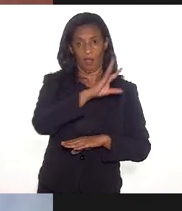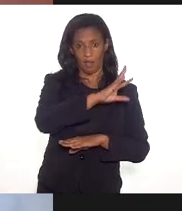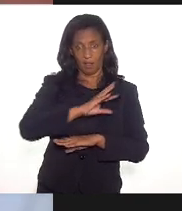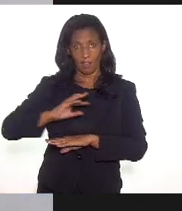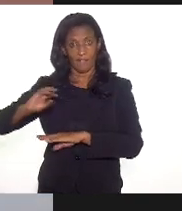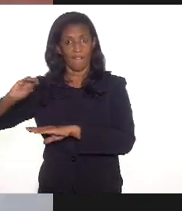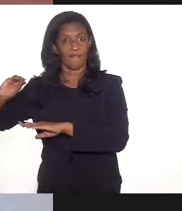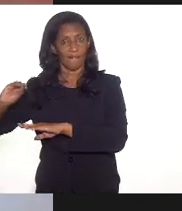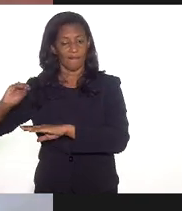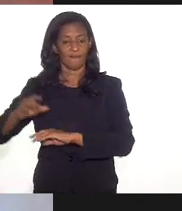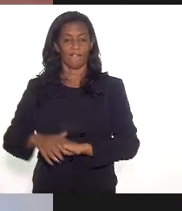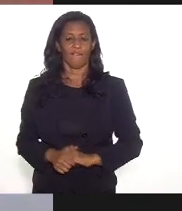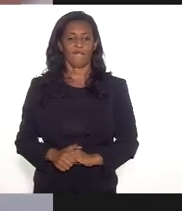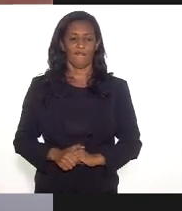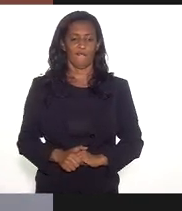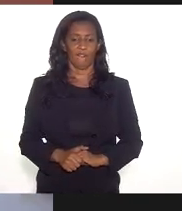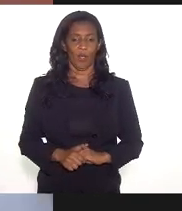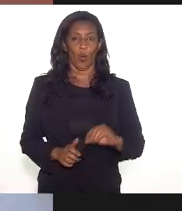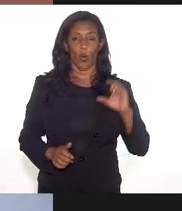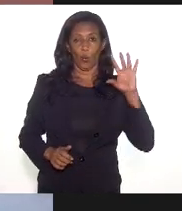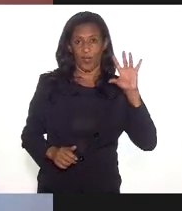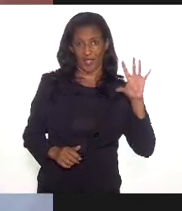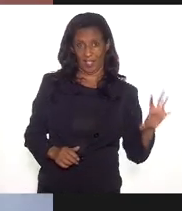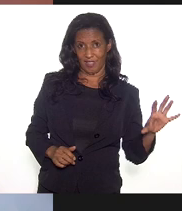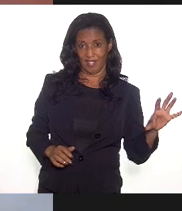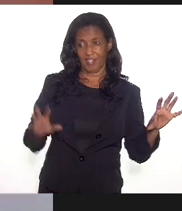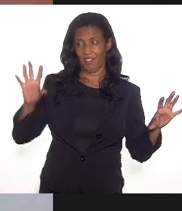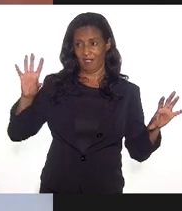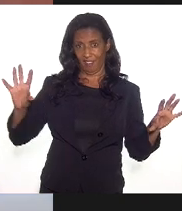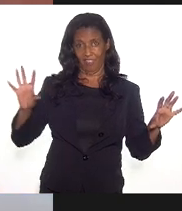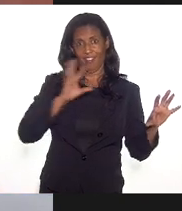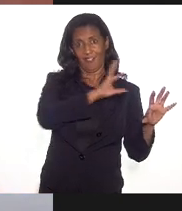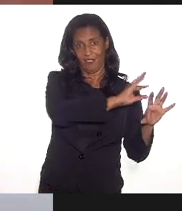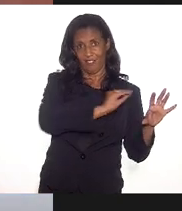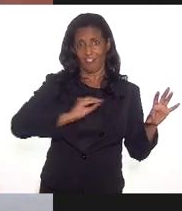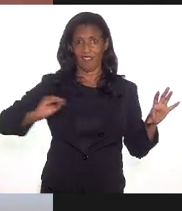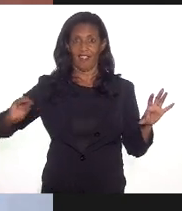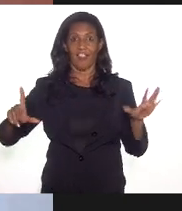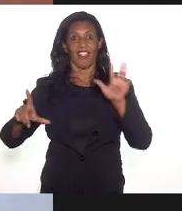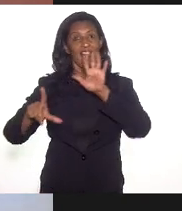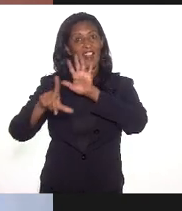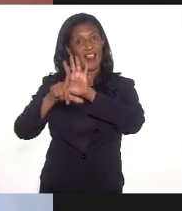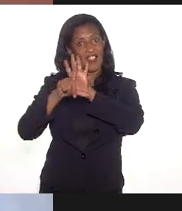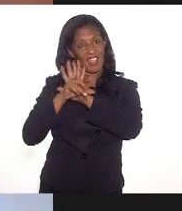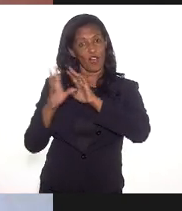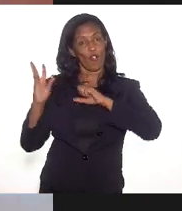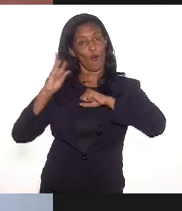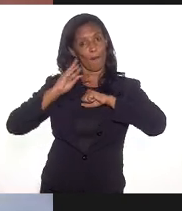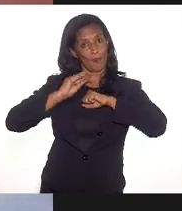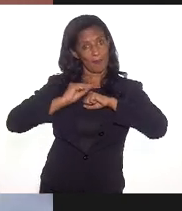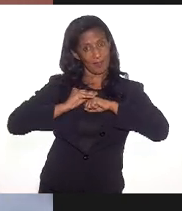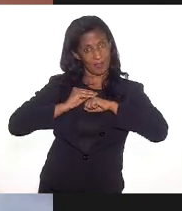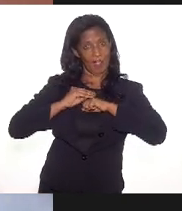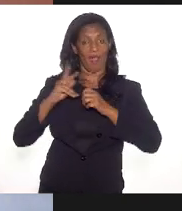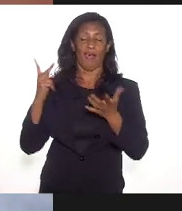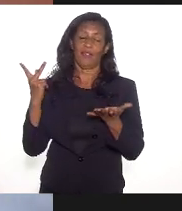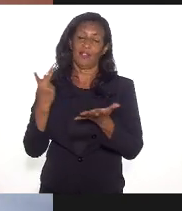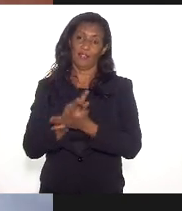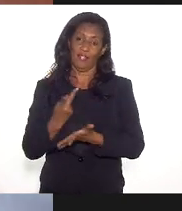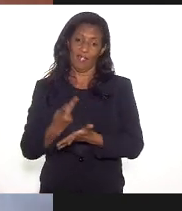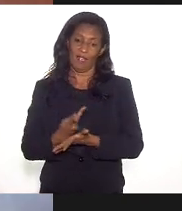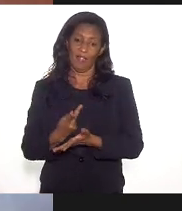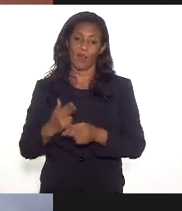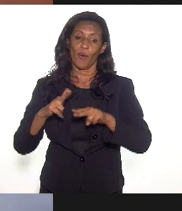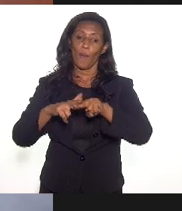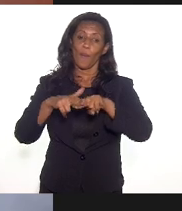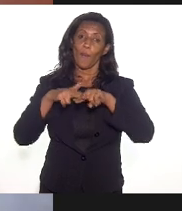vem para cá o que está aqui, mas só pode ser por lei complementar. Estava errado o processo. Por isso